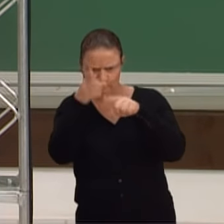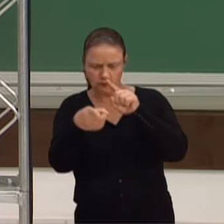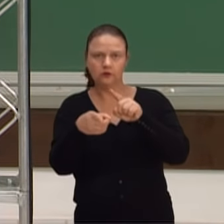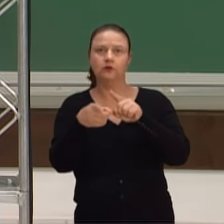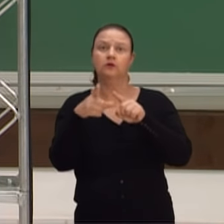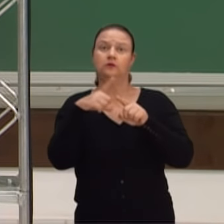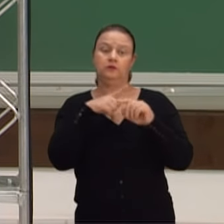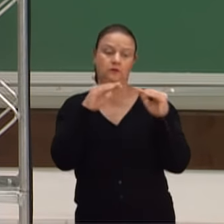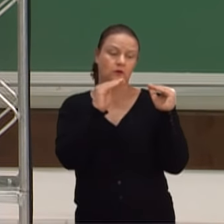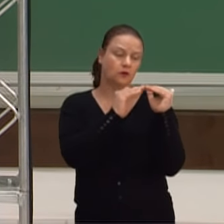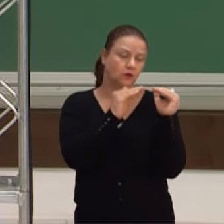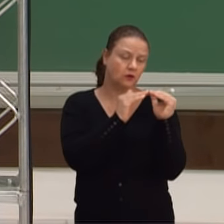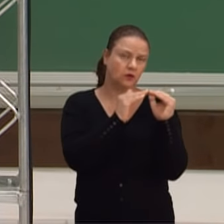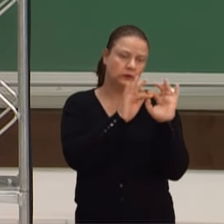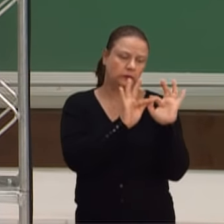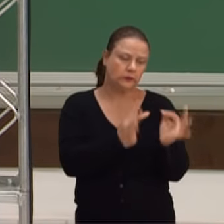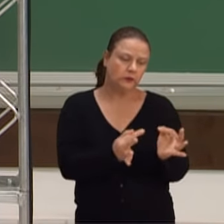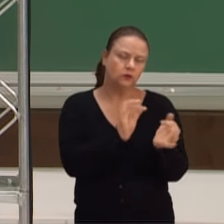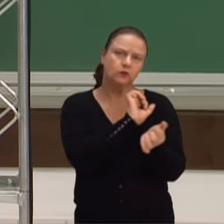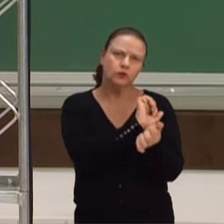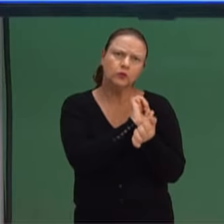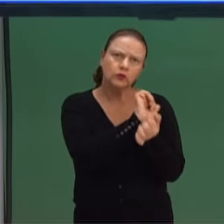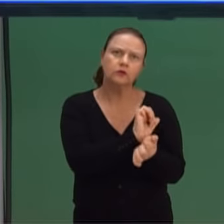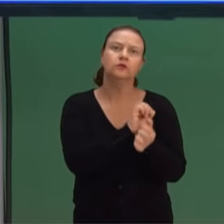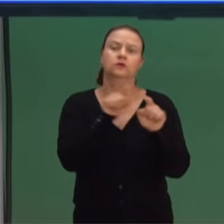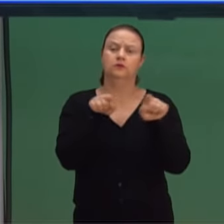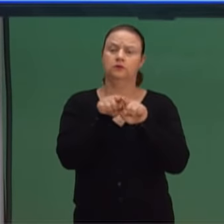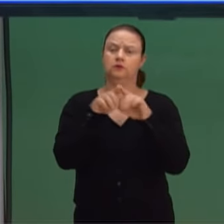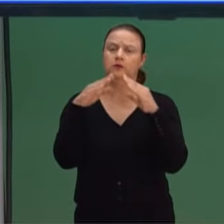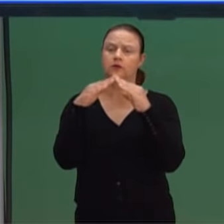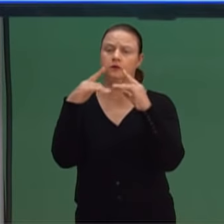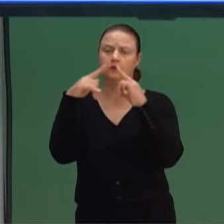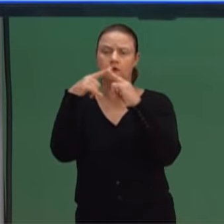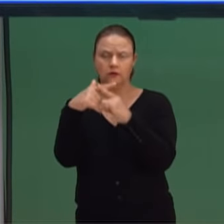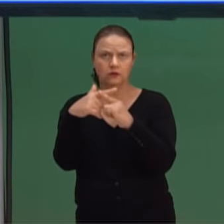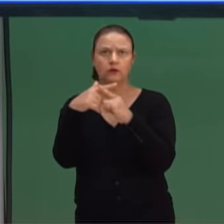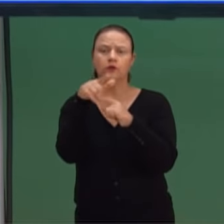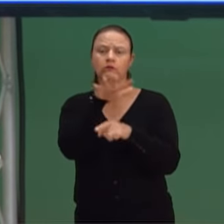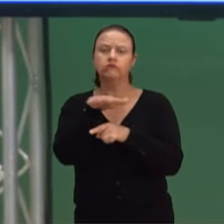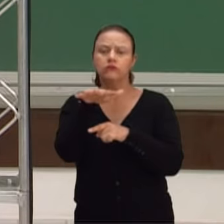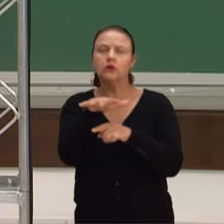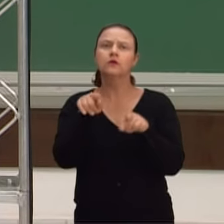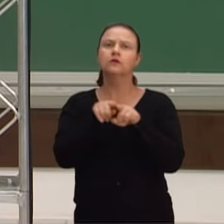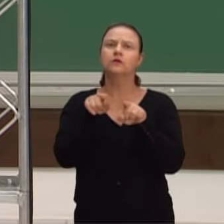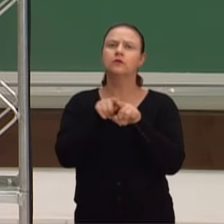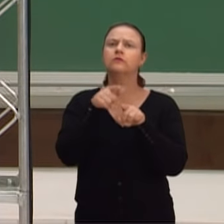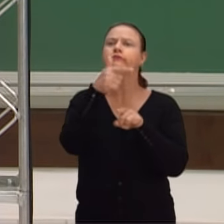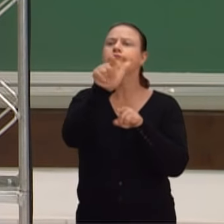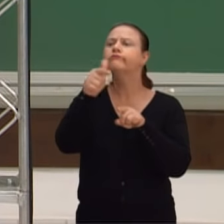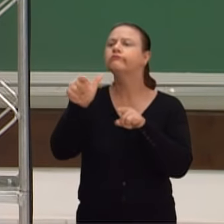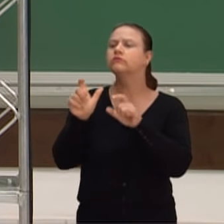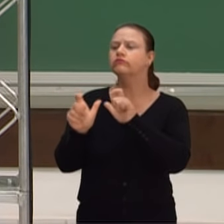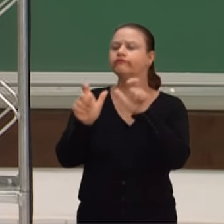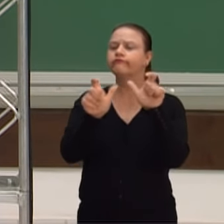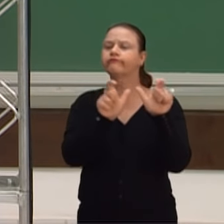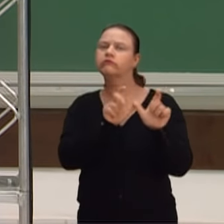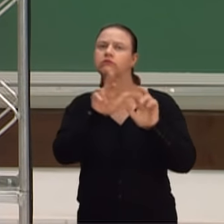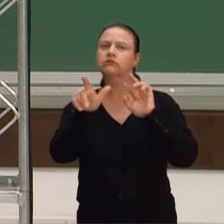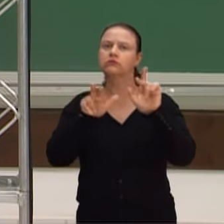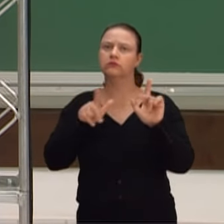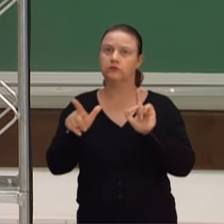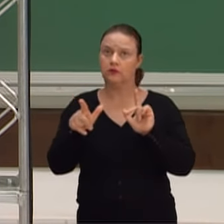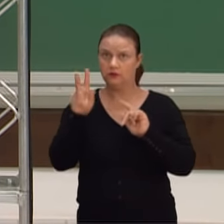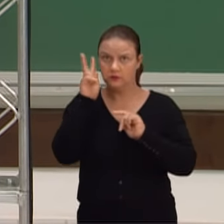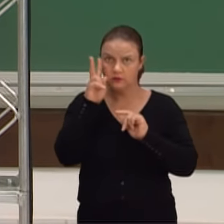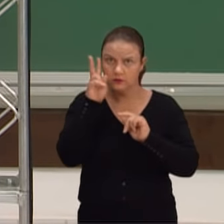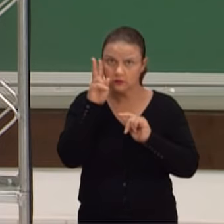a moradia dos escravos, a capela, a área de produção e algumas outras dependências. Lembra que o